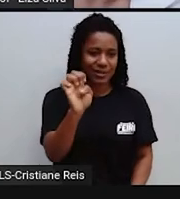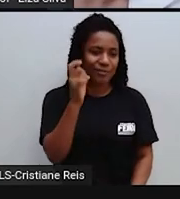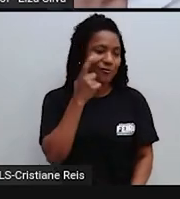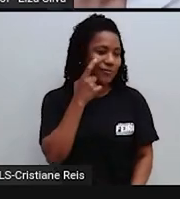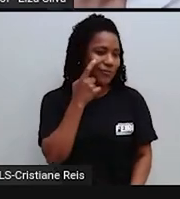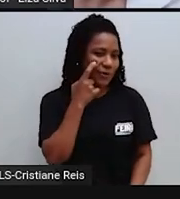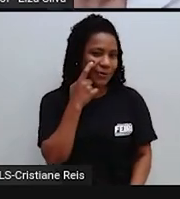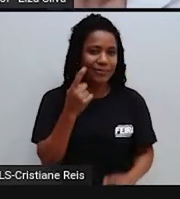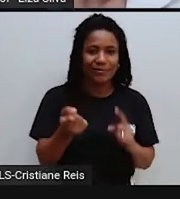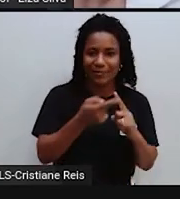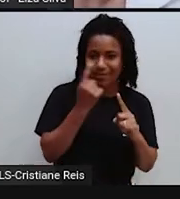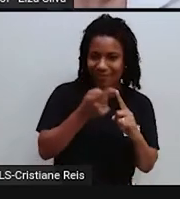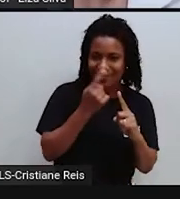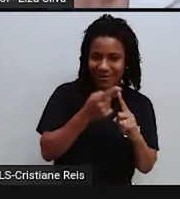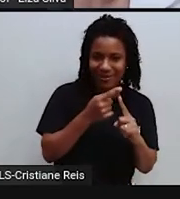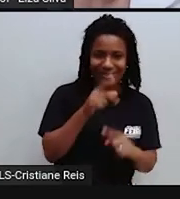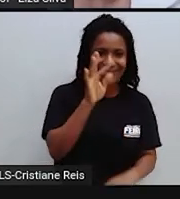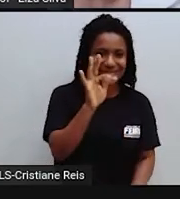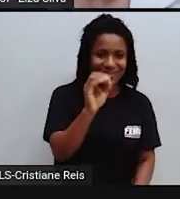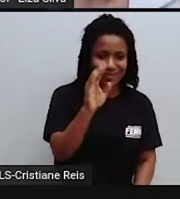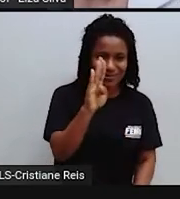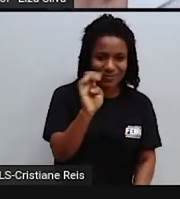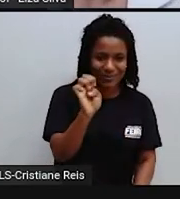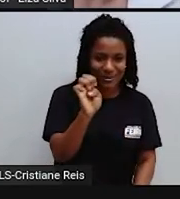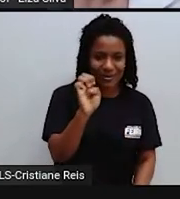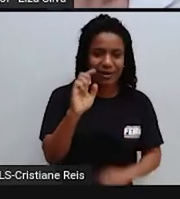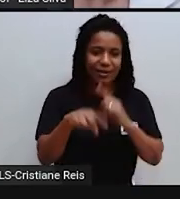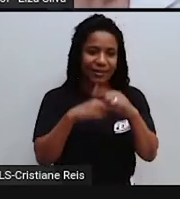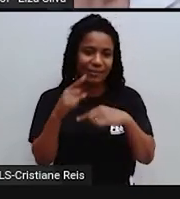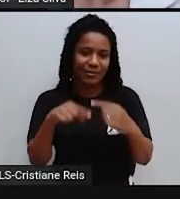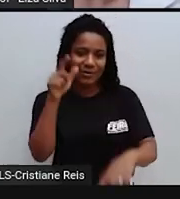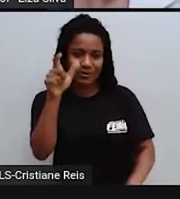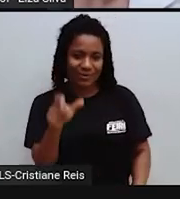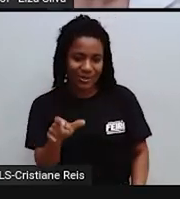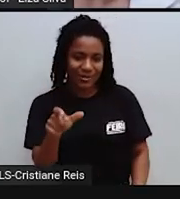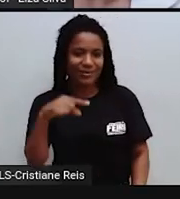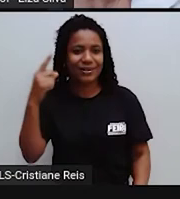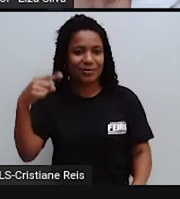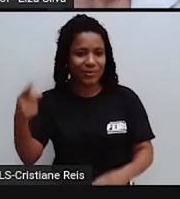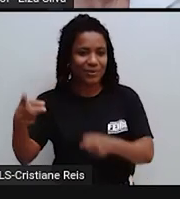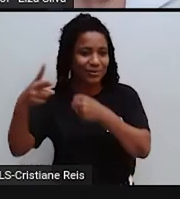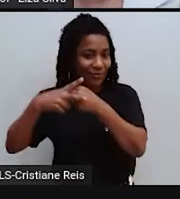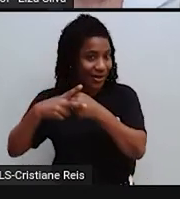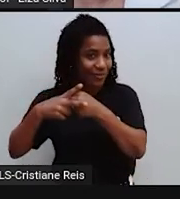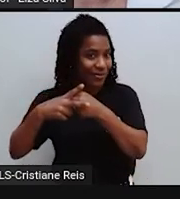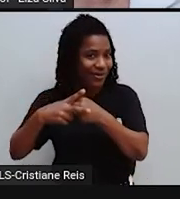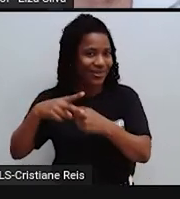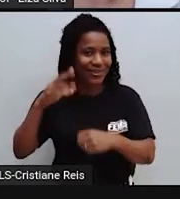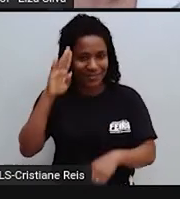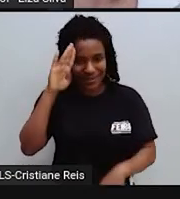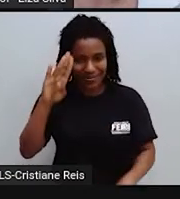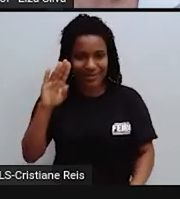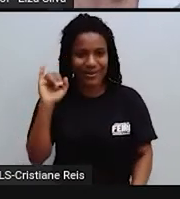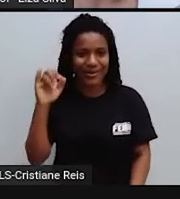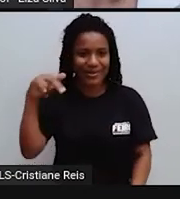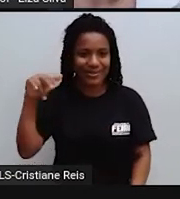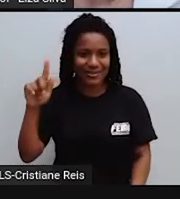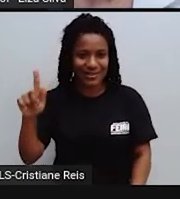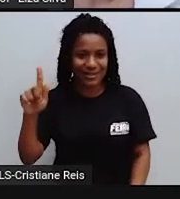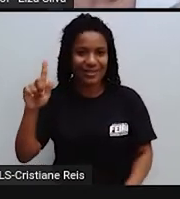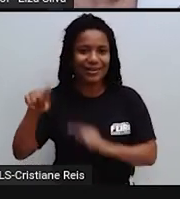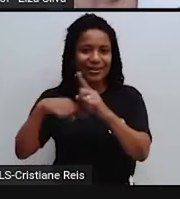primeiro vem o verbo to be, depois o sujeito, depois o verbo principal, seguido de ing, e o complemento da